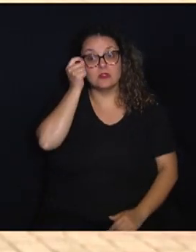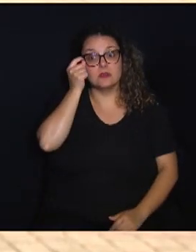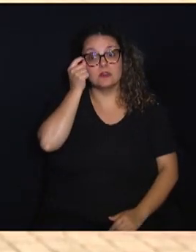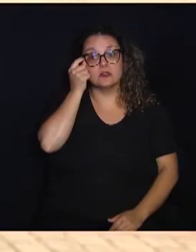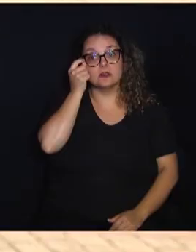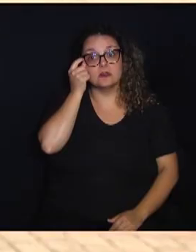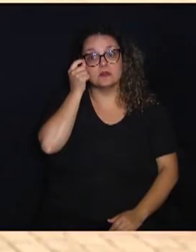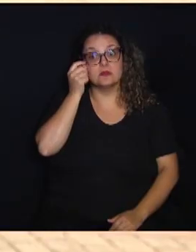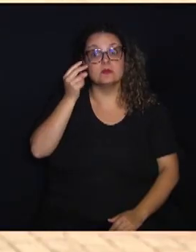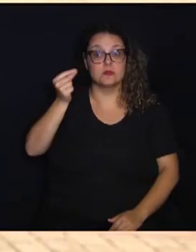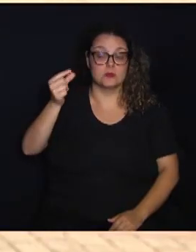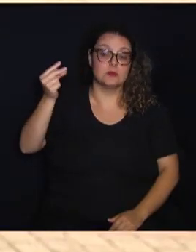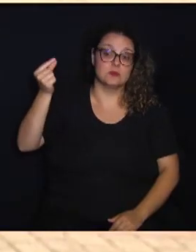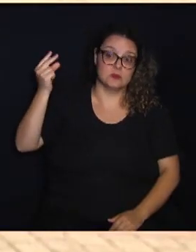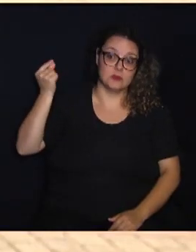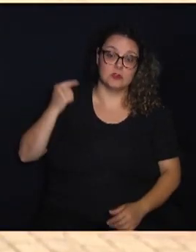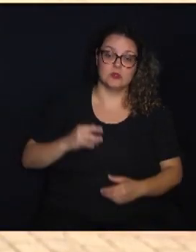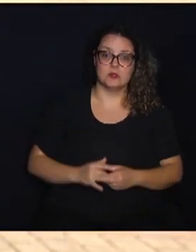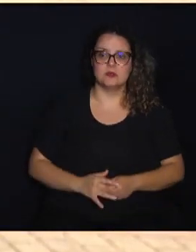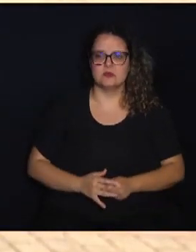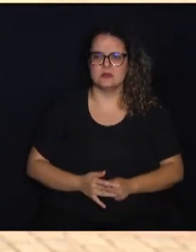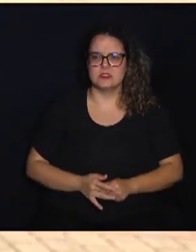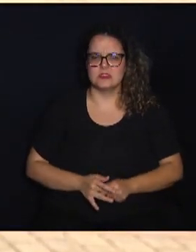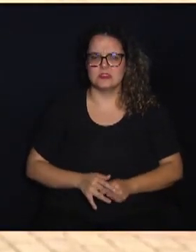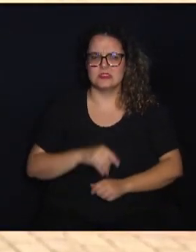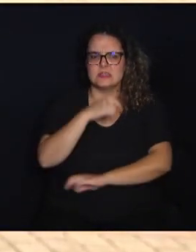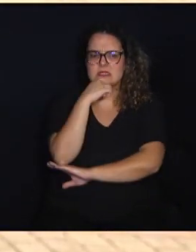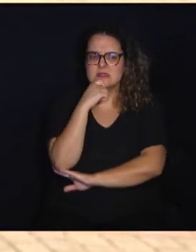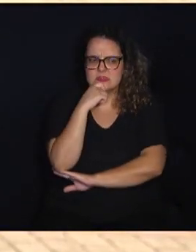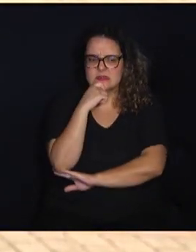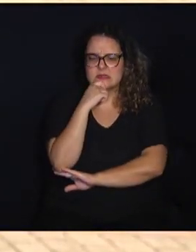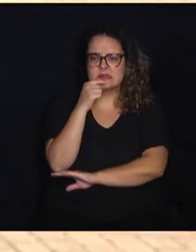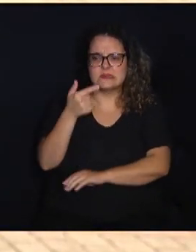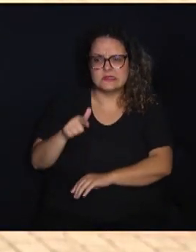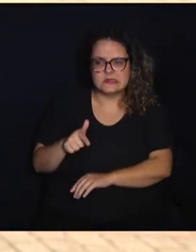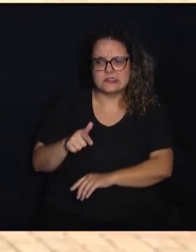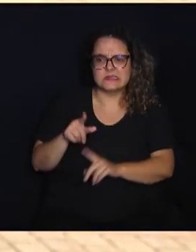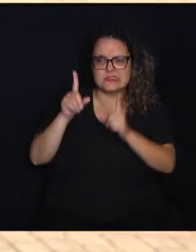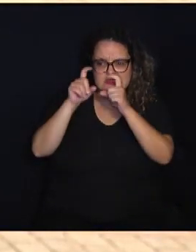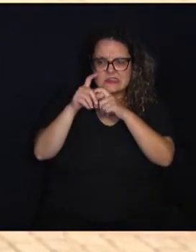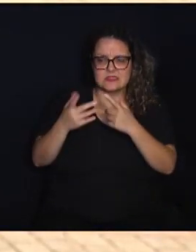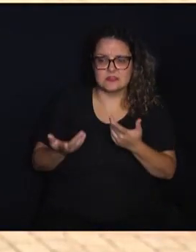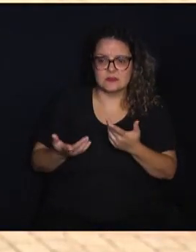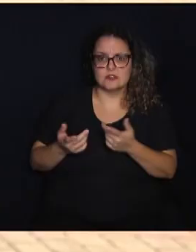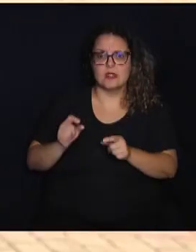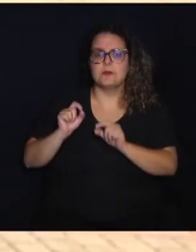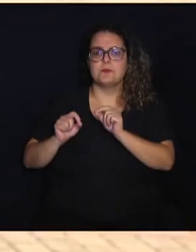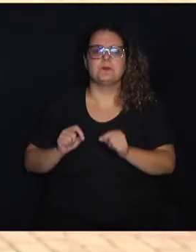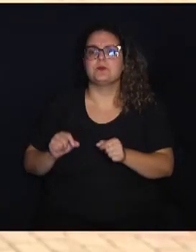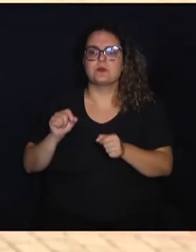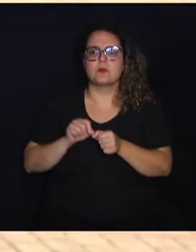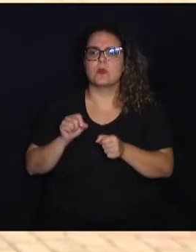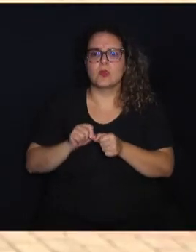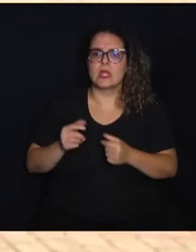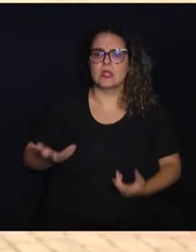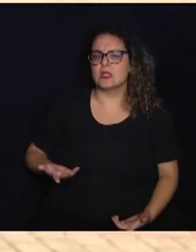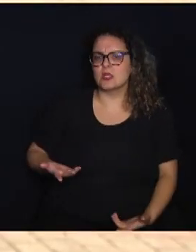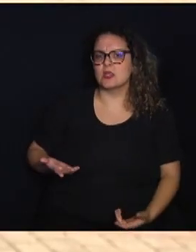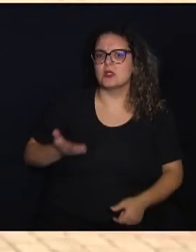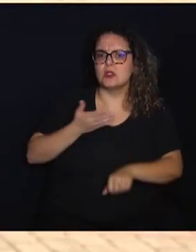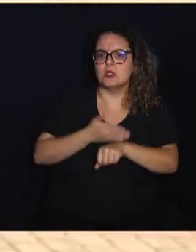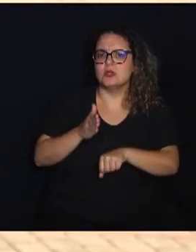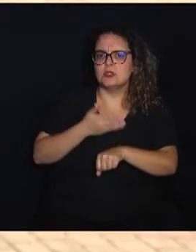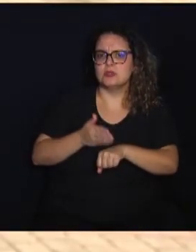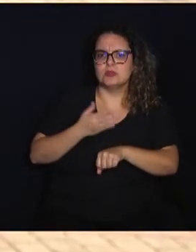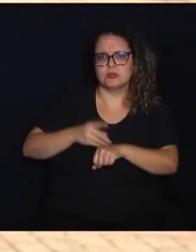por algum tempo. Mas manter essa constância é tão difícil assim? O que a gente deve fazer para treinar todos